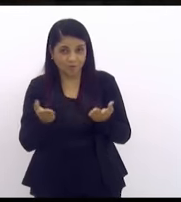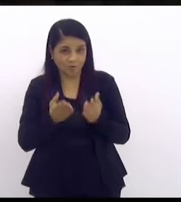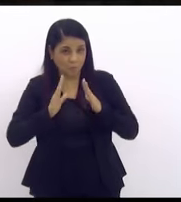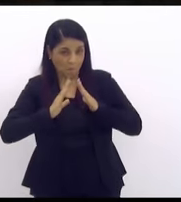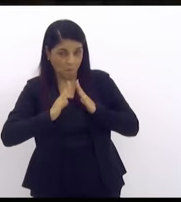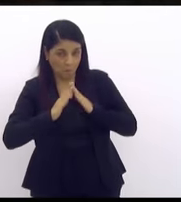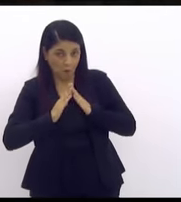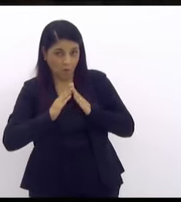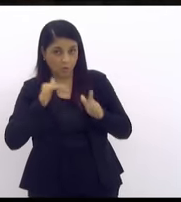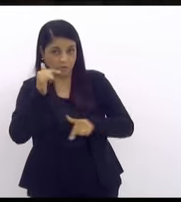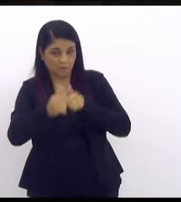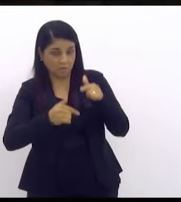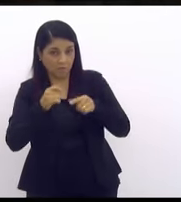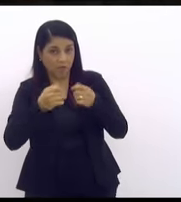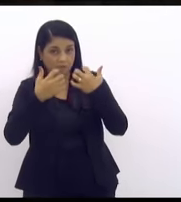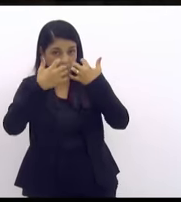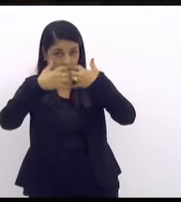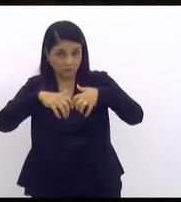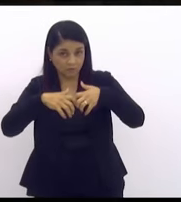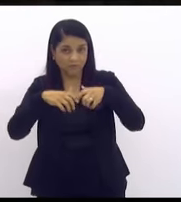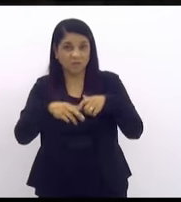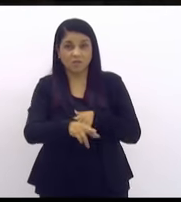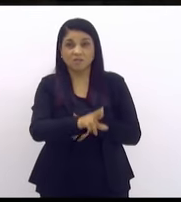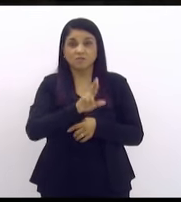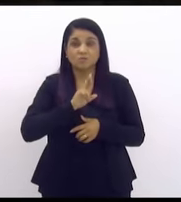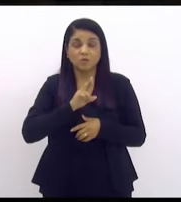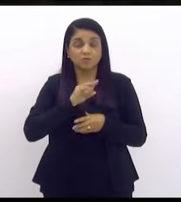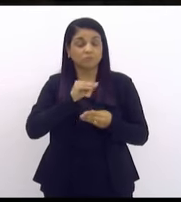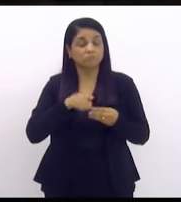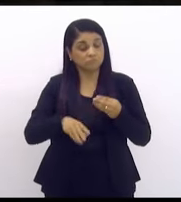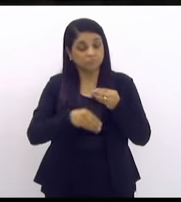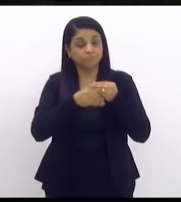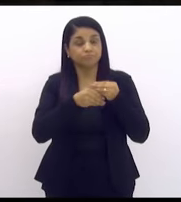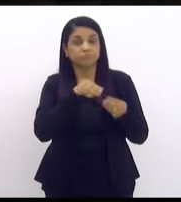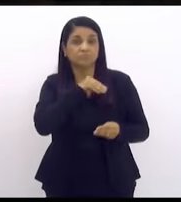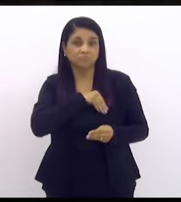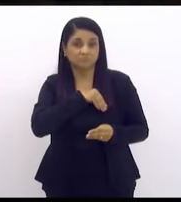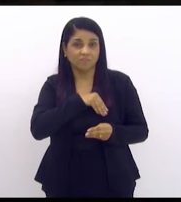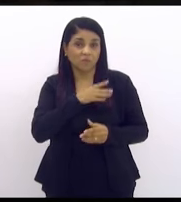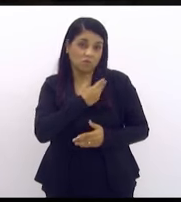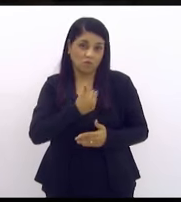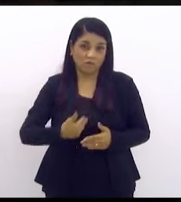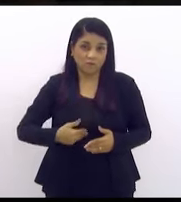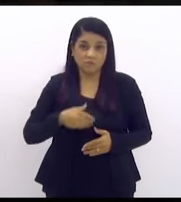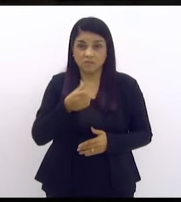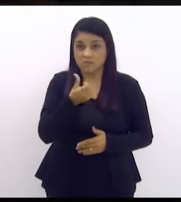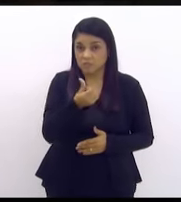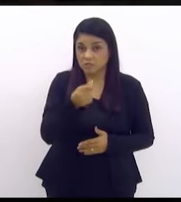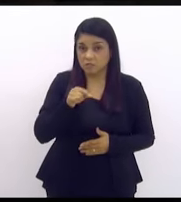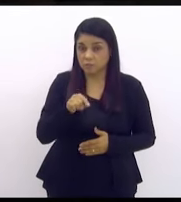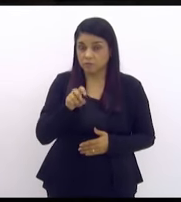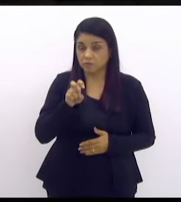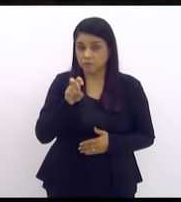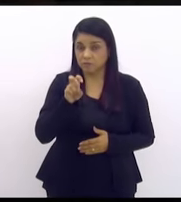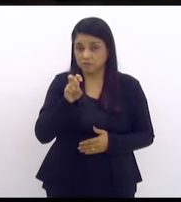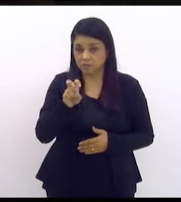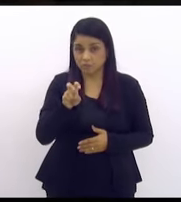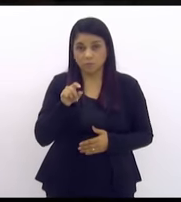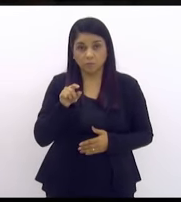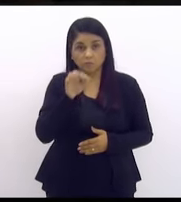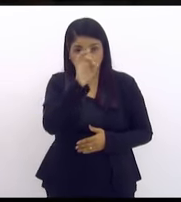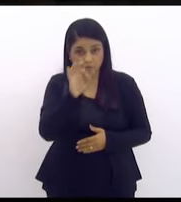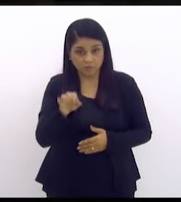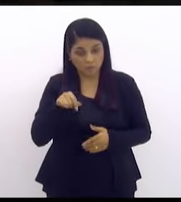ou trabalham em Petrópolis vão ter resposta sobre a recomposição salarial, porque o governador deve 6,5%, que essa casa